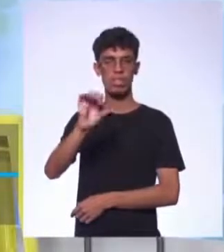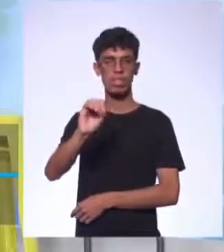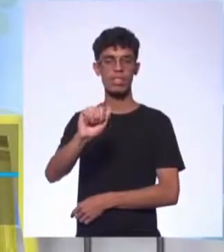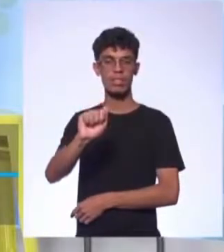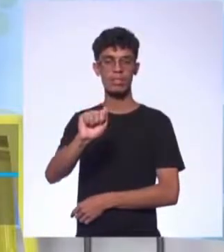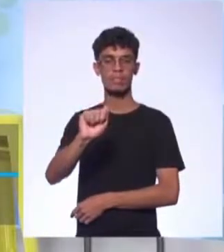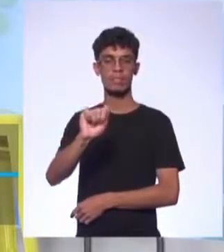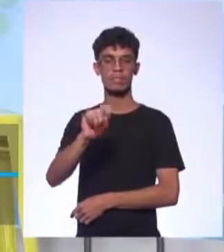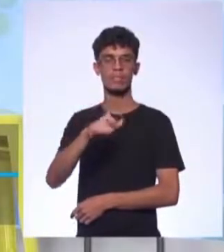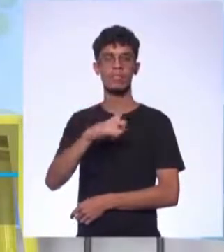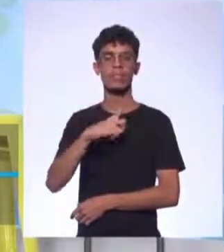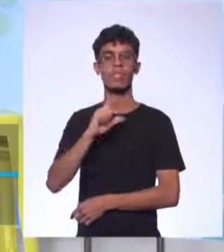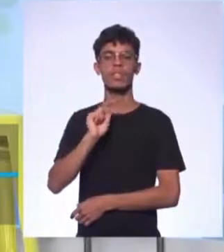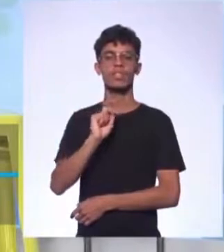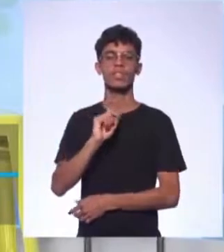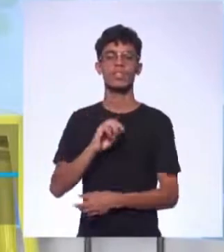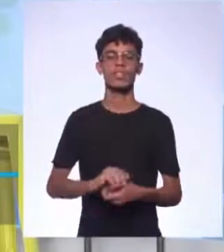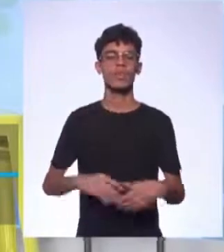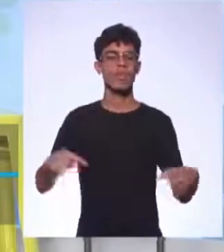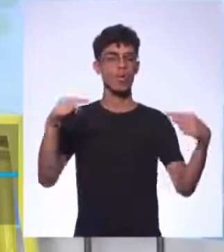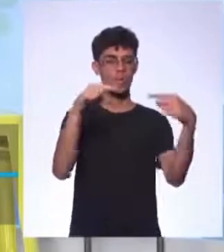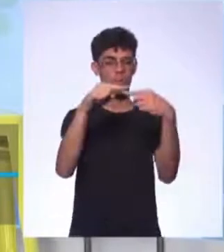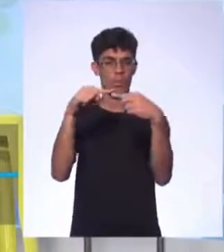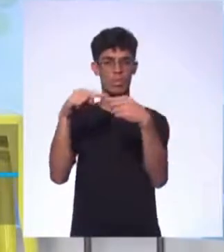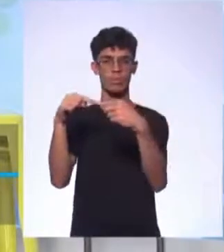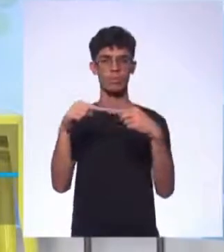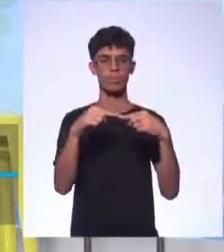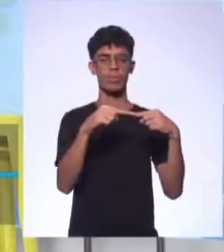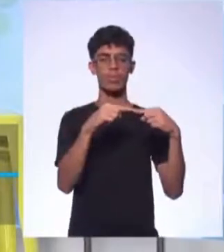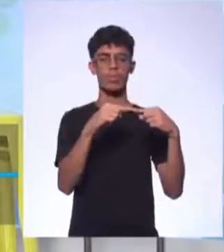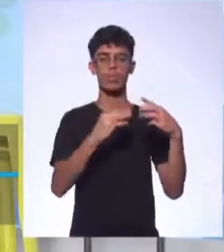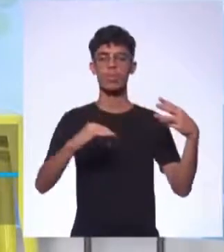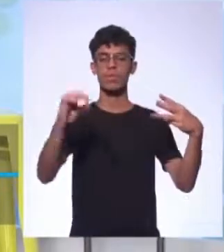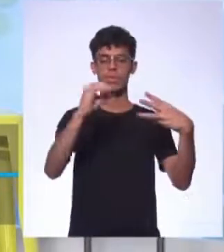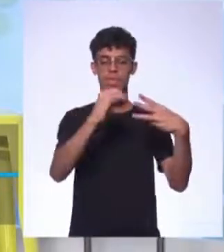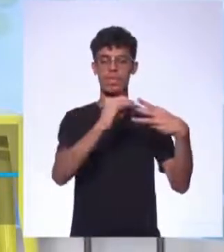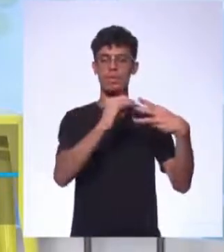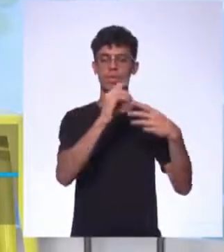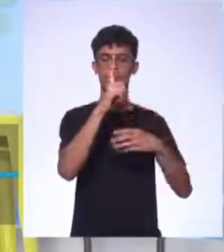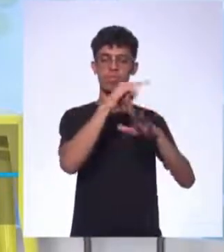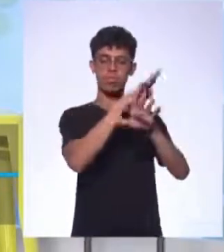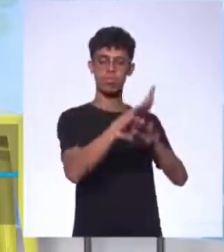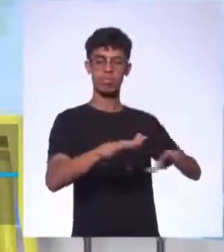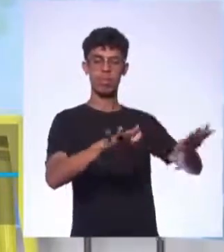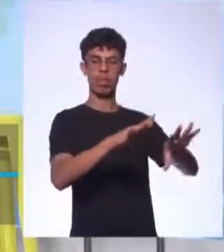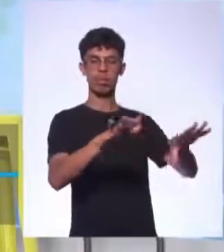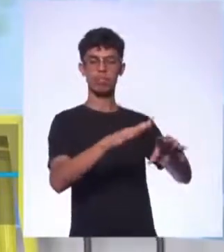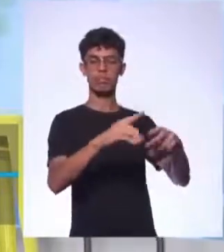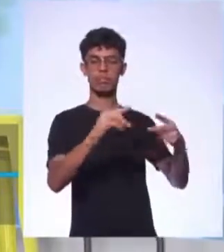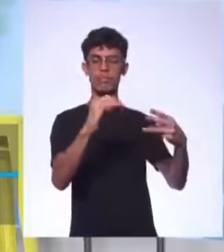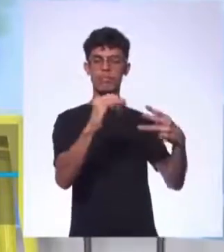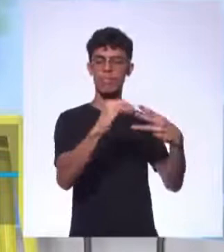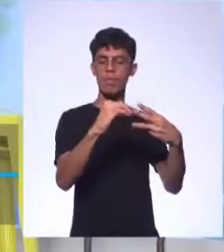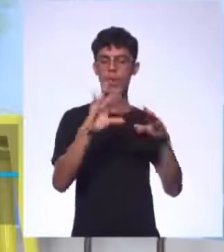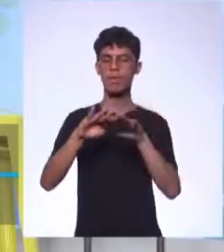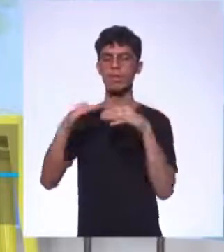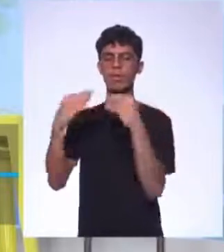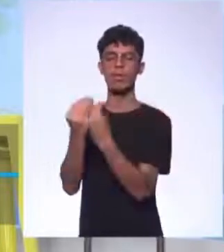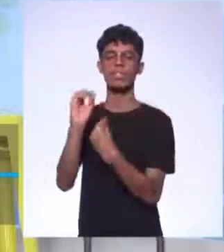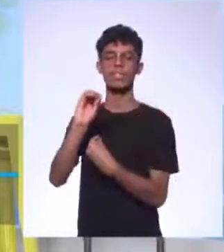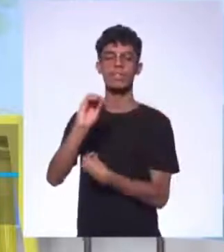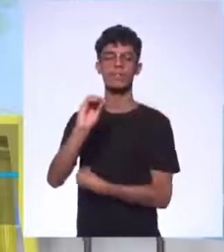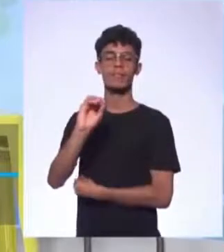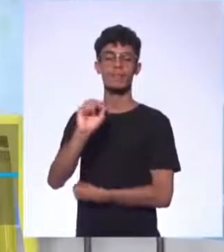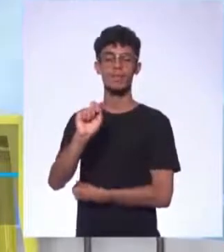produzidos, portanto, a combinação deles com moléculas de água vão formar as substâncias